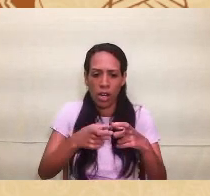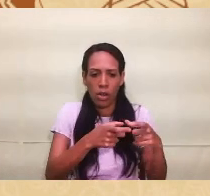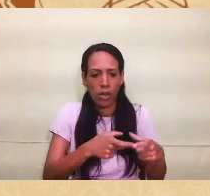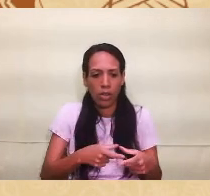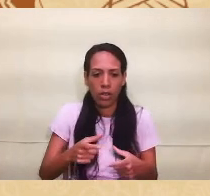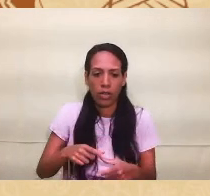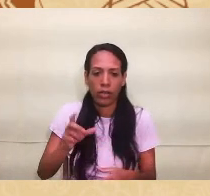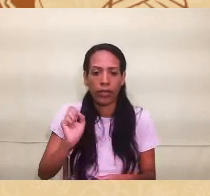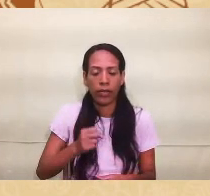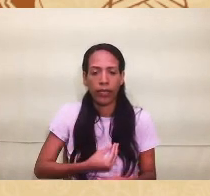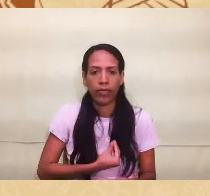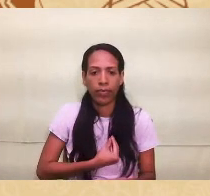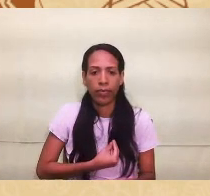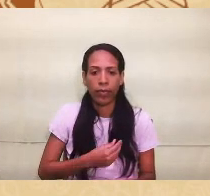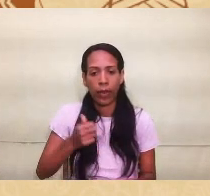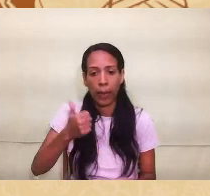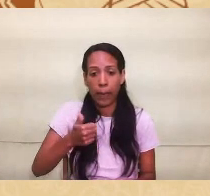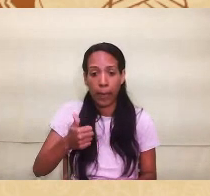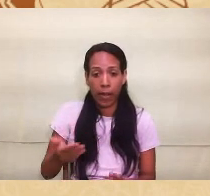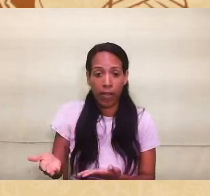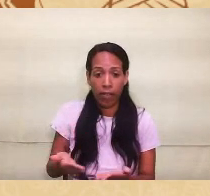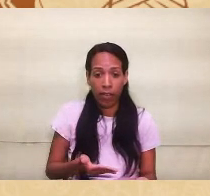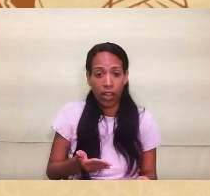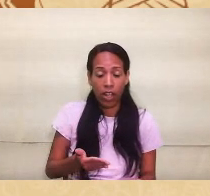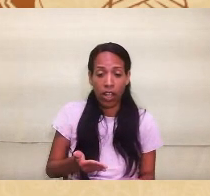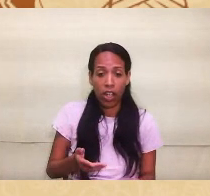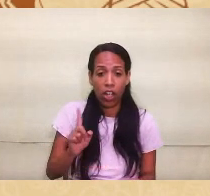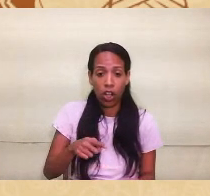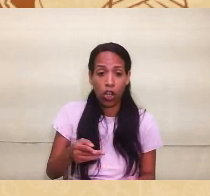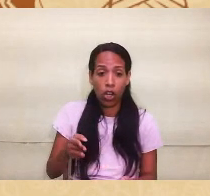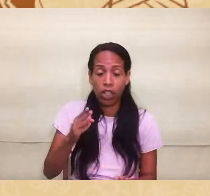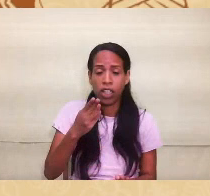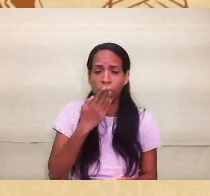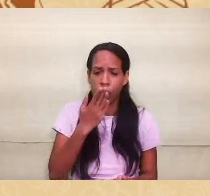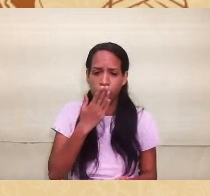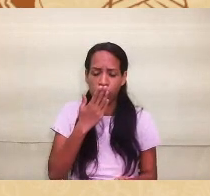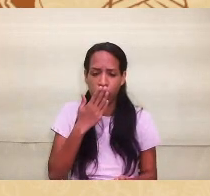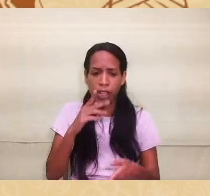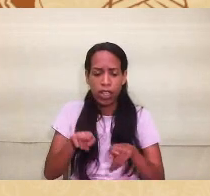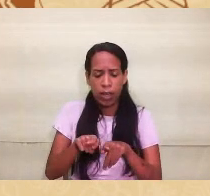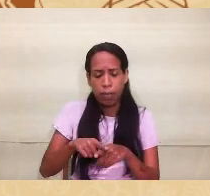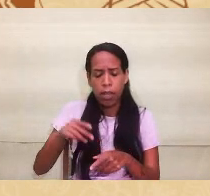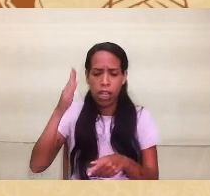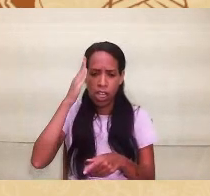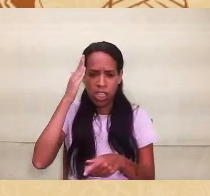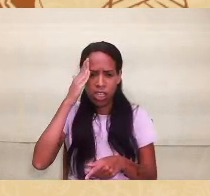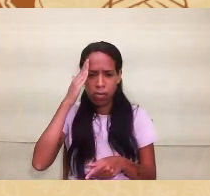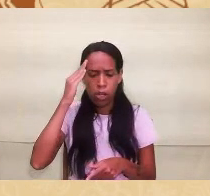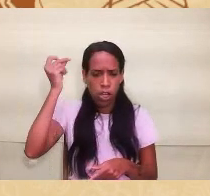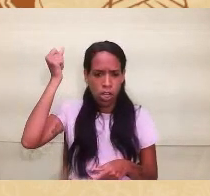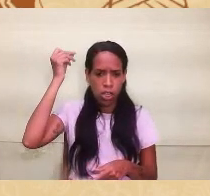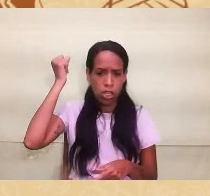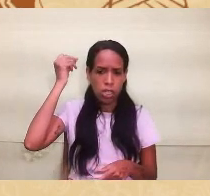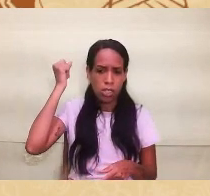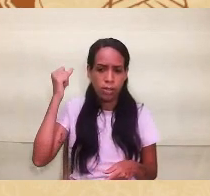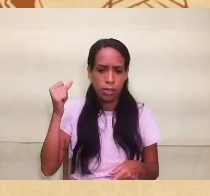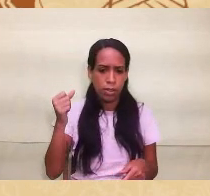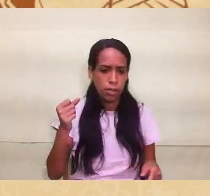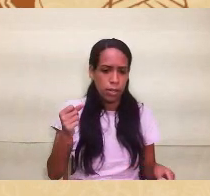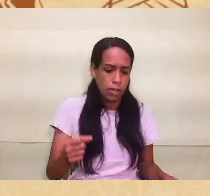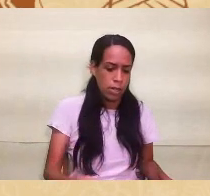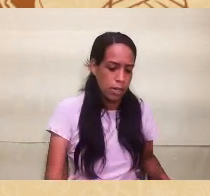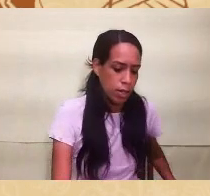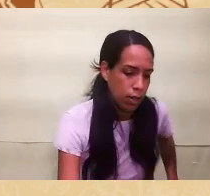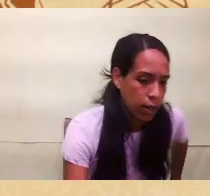gente vive. Então, primeiro vem a nossa indianidade e sabedoria ancestral. Eu digo isso assim, por vezes as